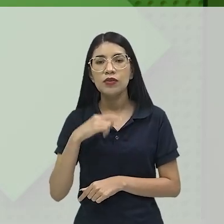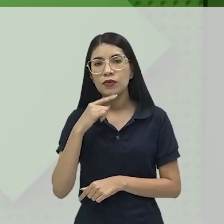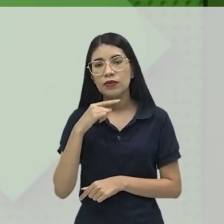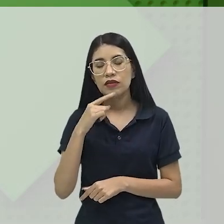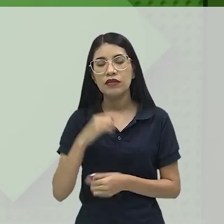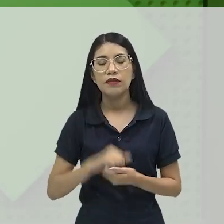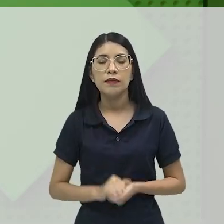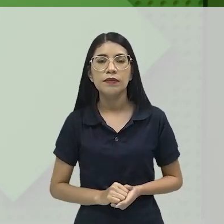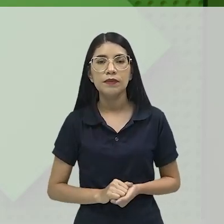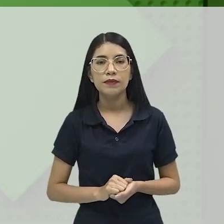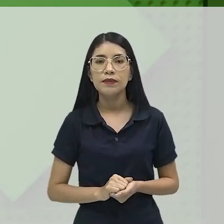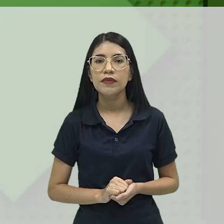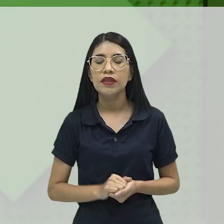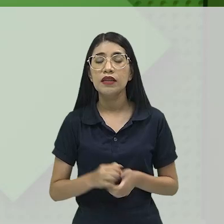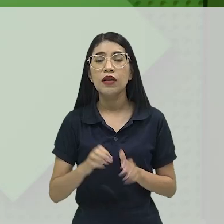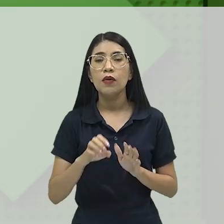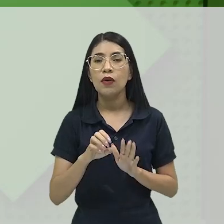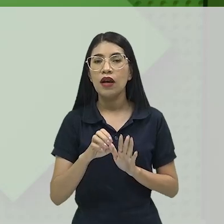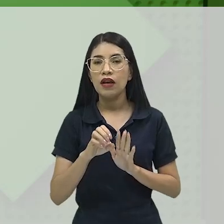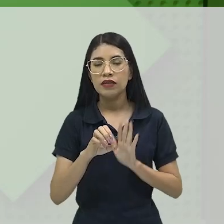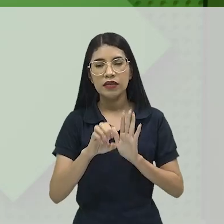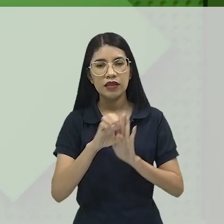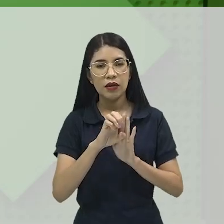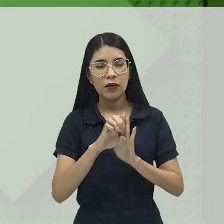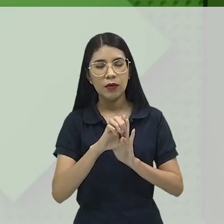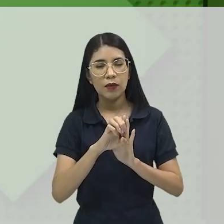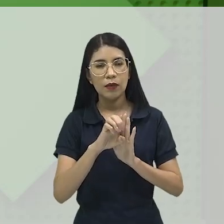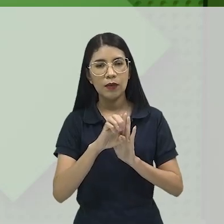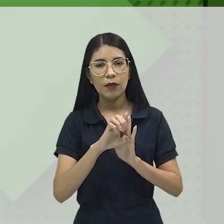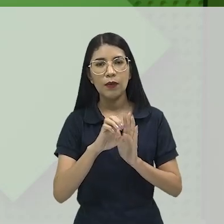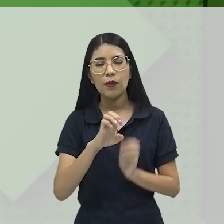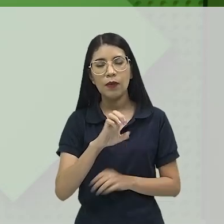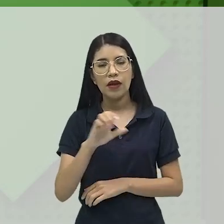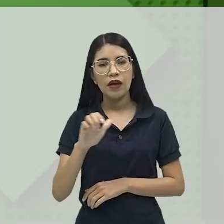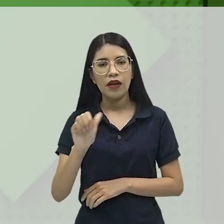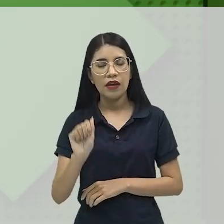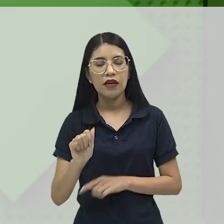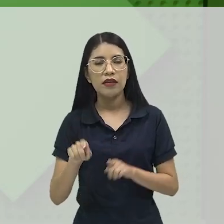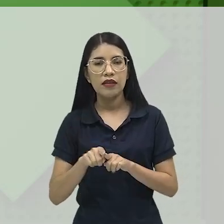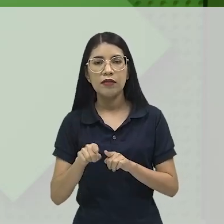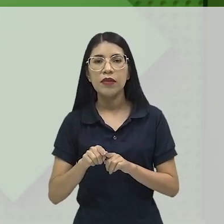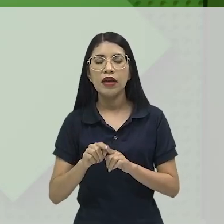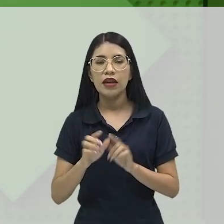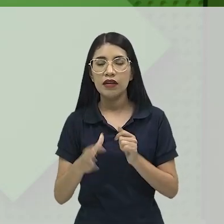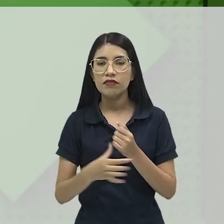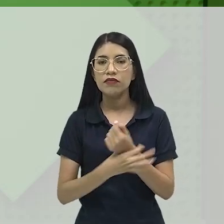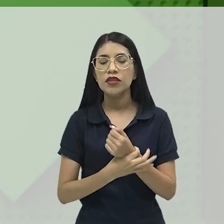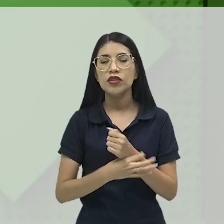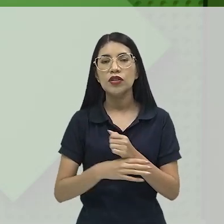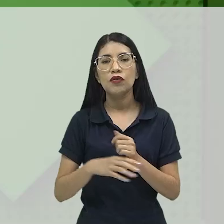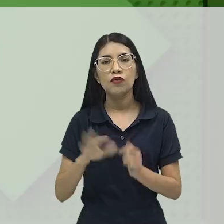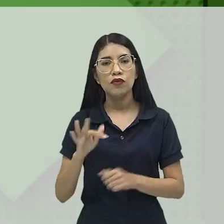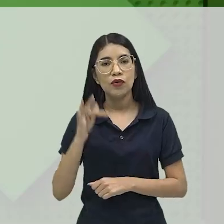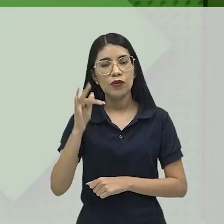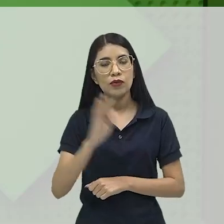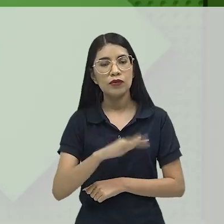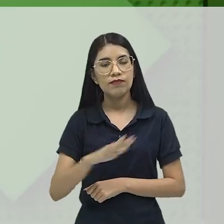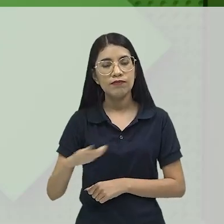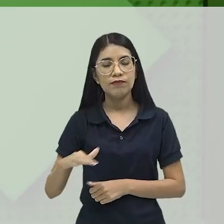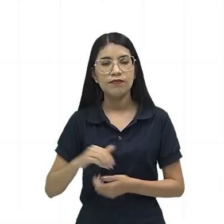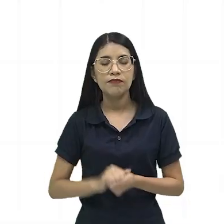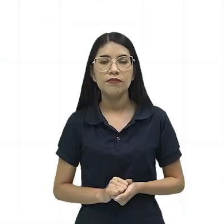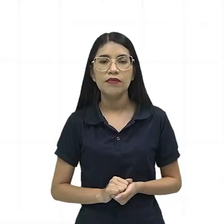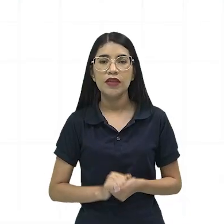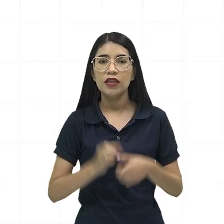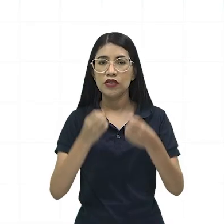vida. Então, esse estatuto ele visa garantir o futuro dessa criança da melhor forma possível. E a gente continua